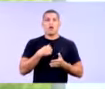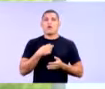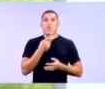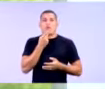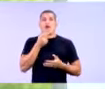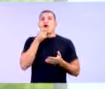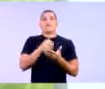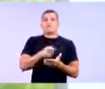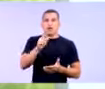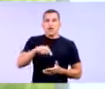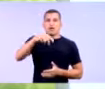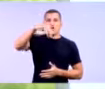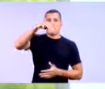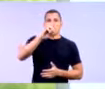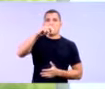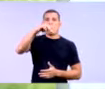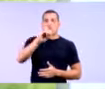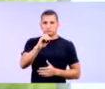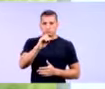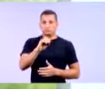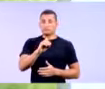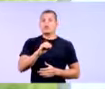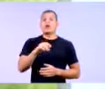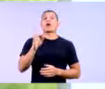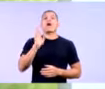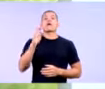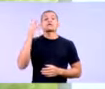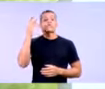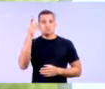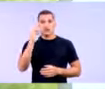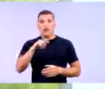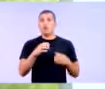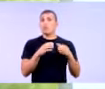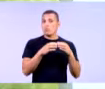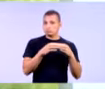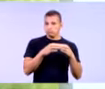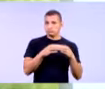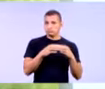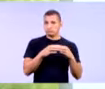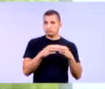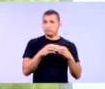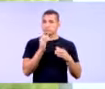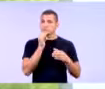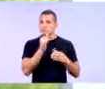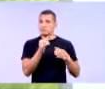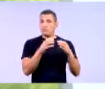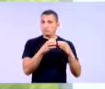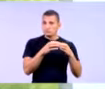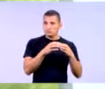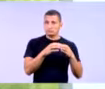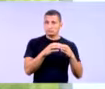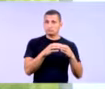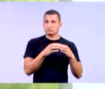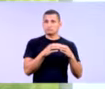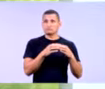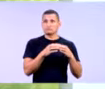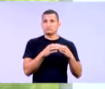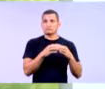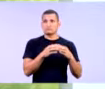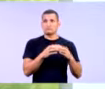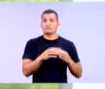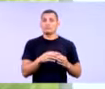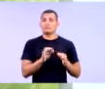uma monografia. Porque isso quem vai decidir é a comissão. Então, se a comissão né? No presencial é monografia, eu tenho certeza. No